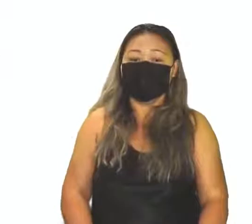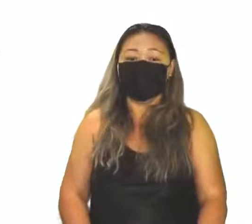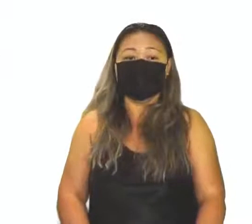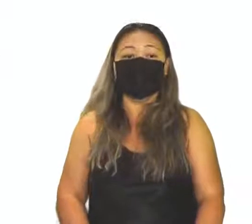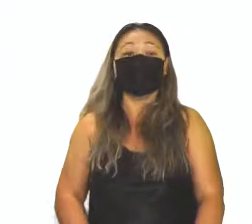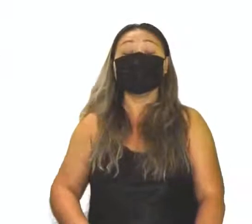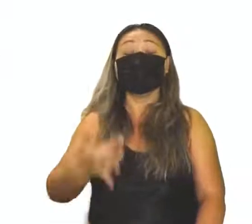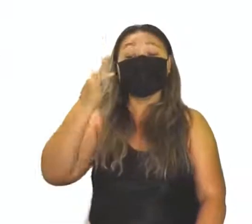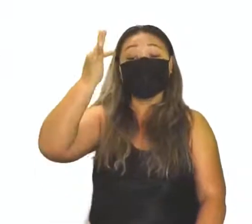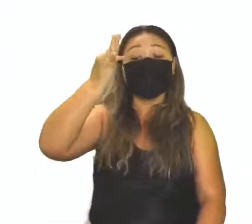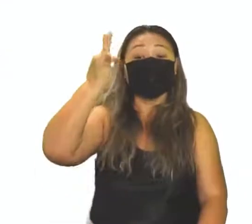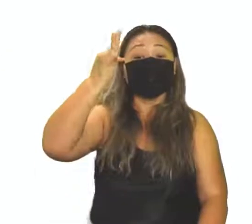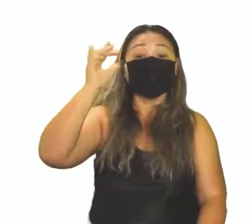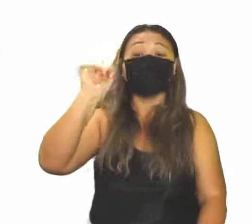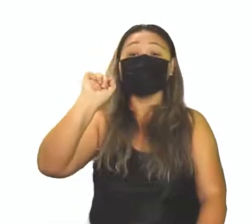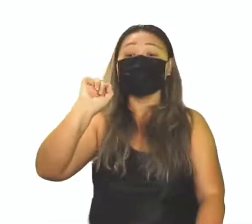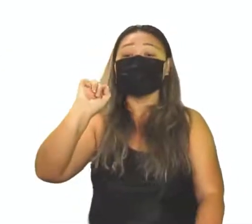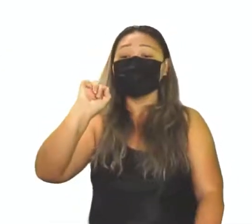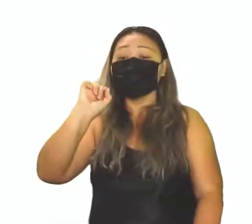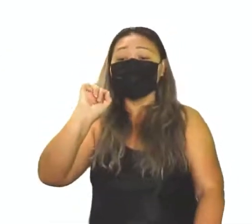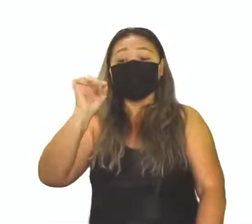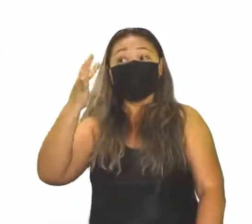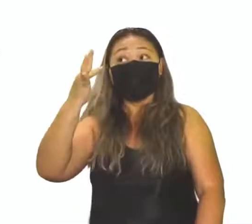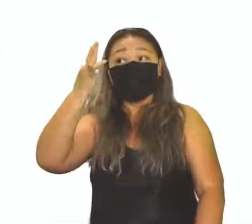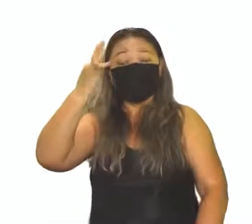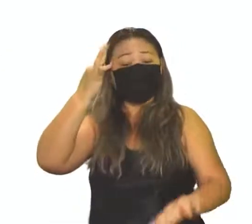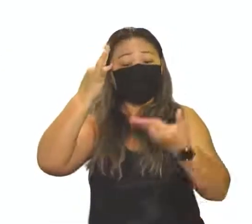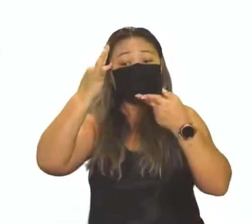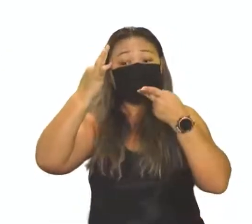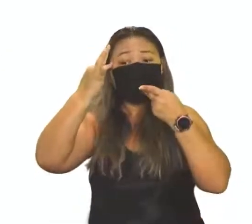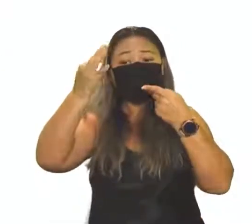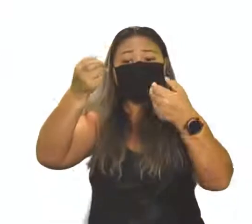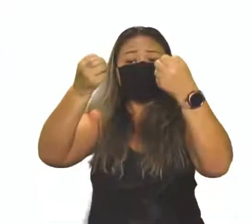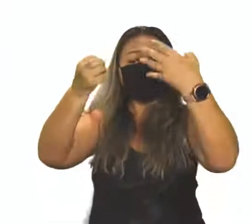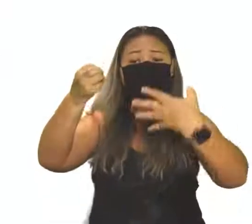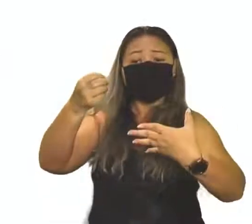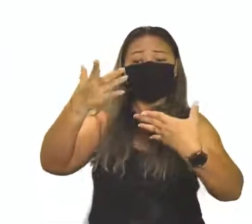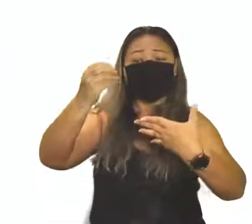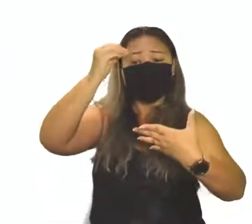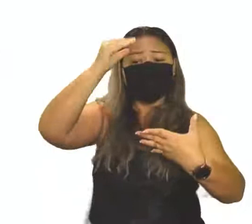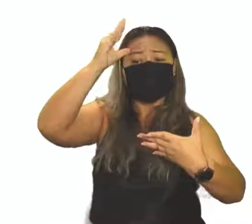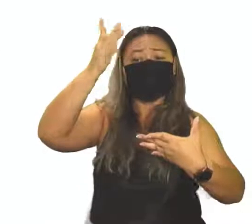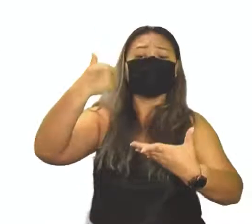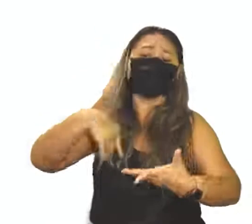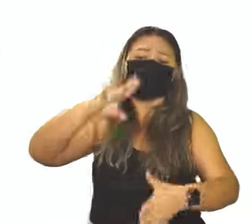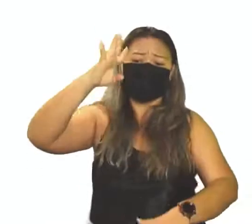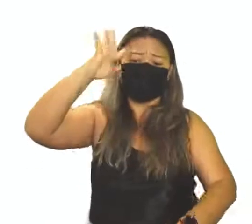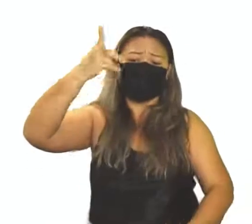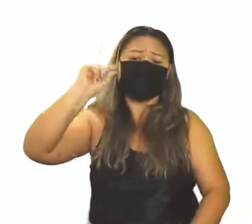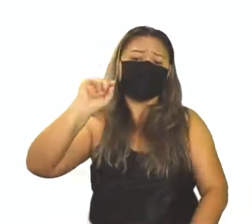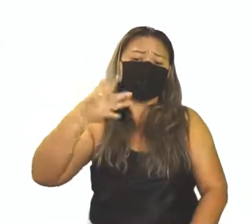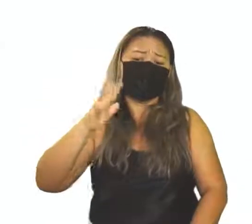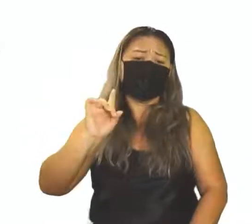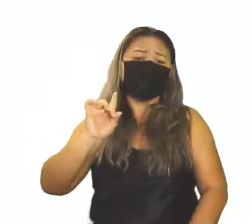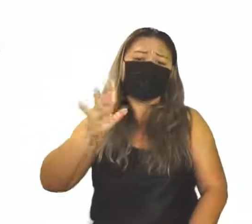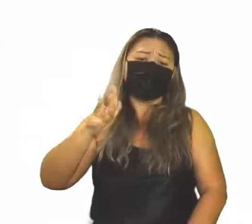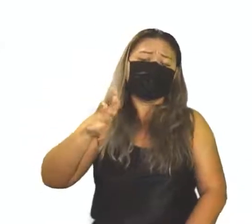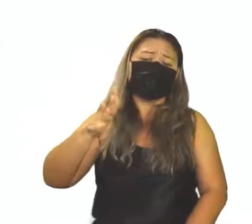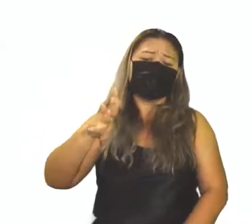E a filosofia, o que tem a dizer sobre o conhecimento? Vimos uma teoria, mais ou menos, da ideia